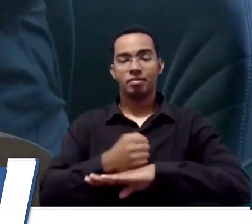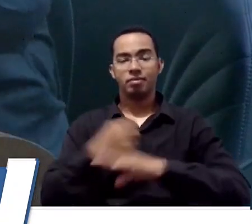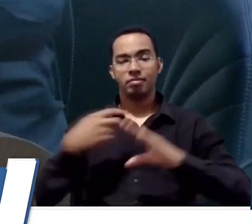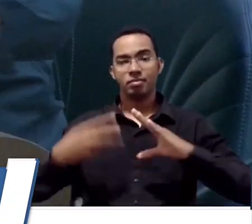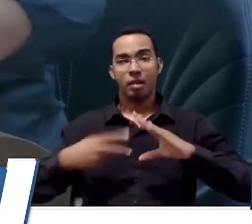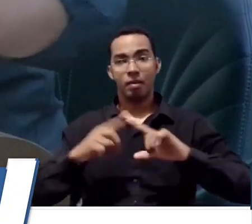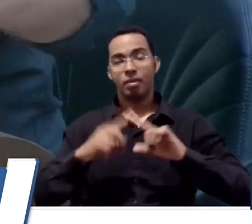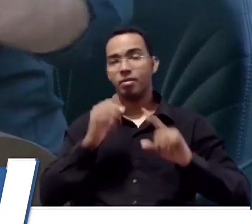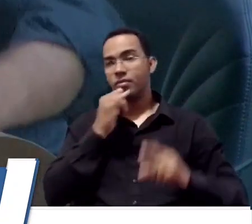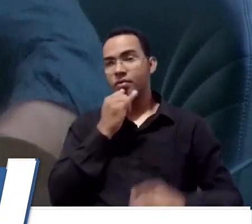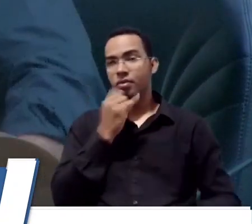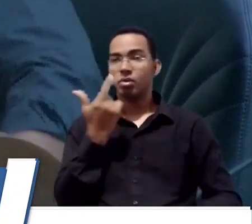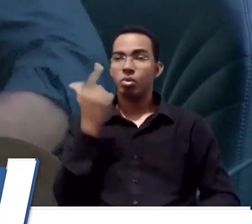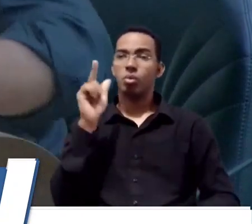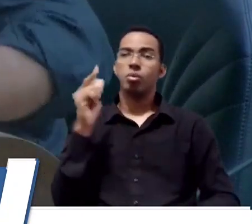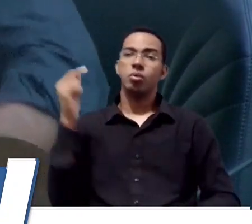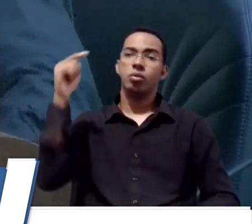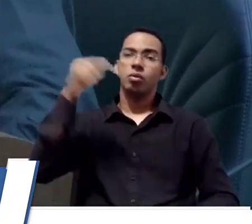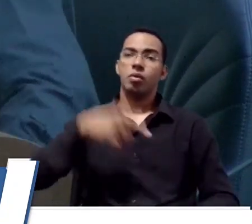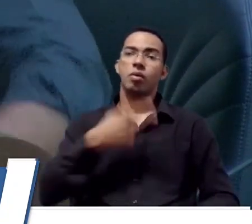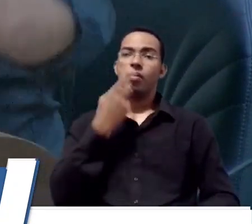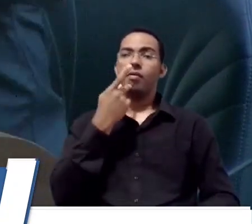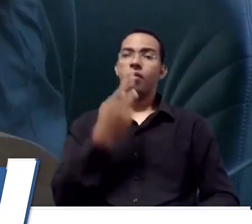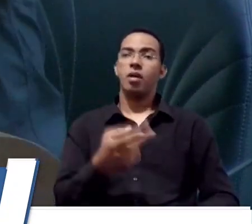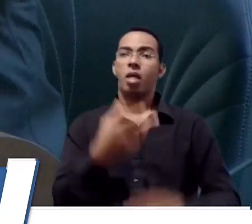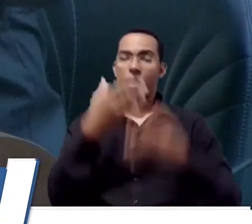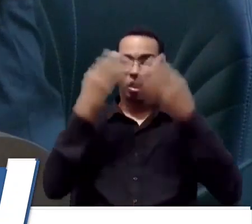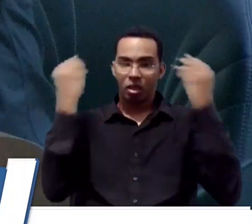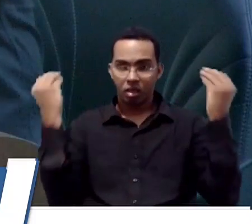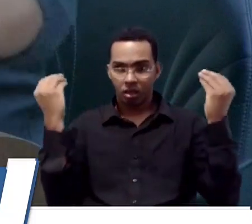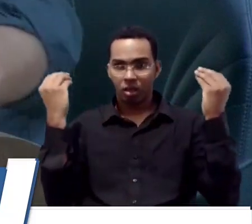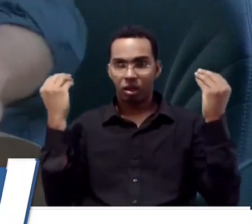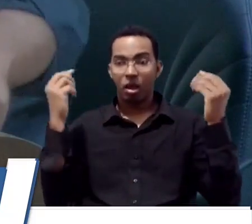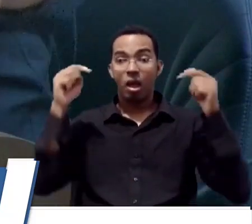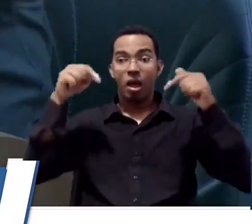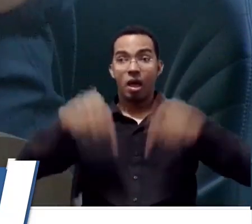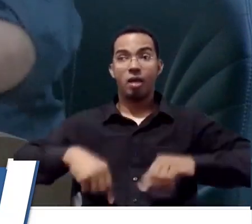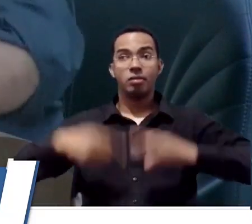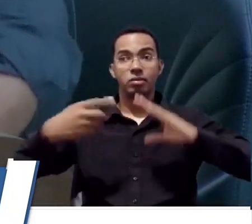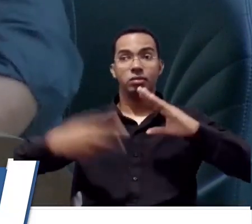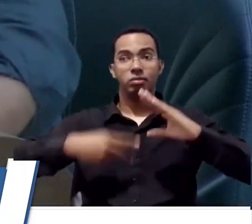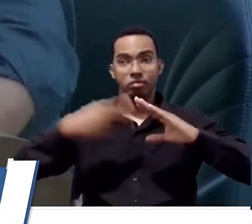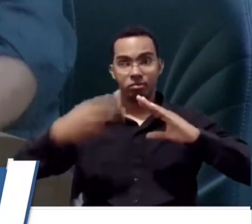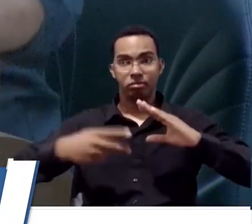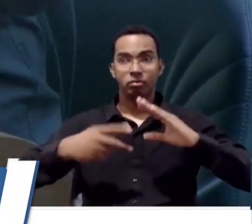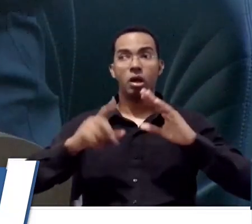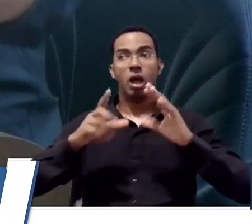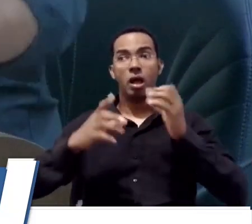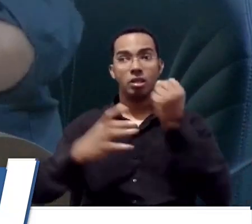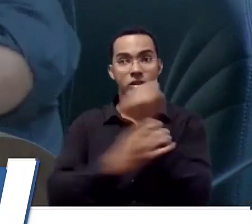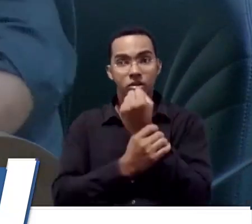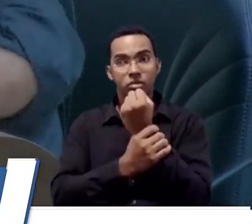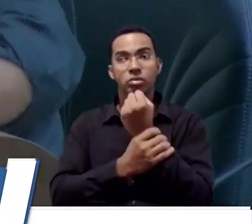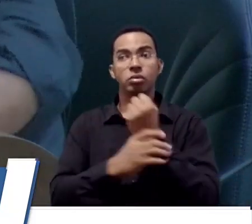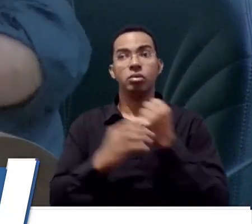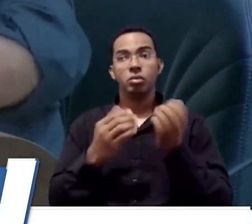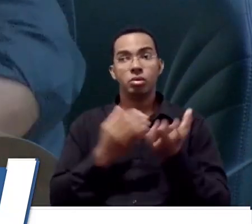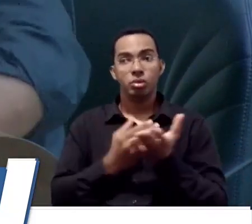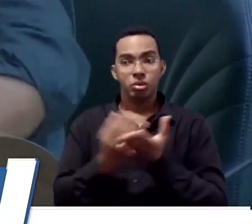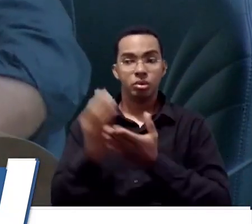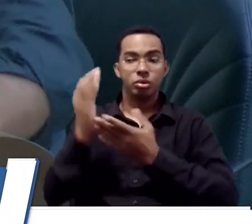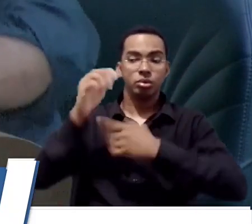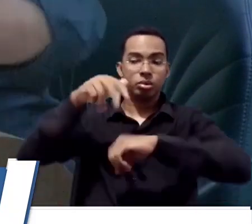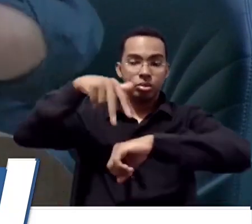vir outros aqui, vai falar e vai esquecer. Essa Casa de Leis, lhe asseguro, foi o protagonista